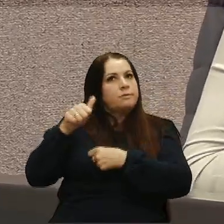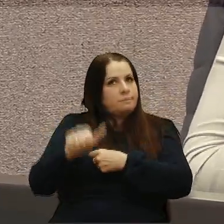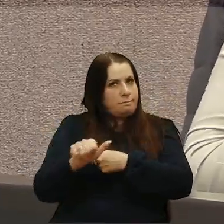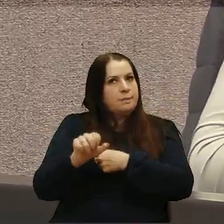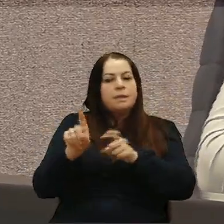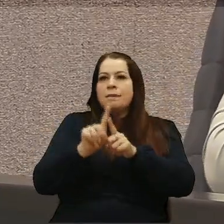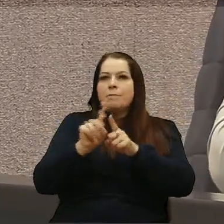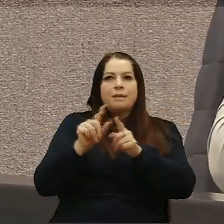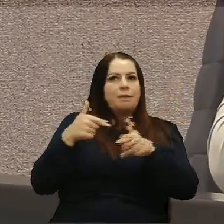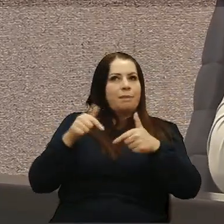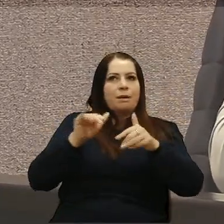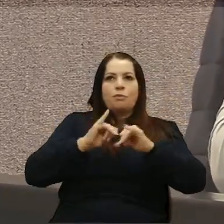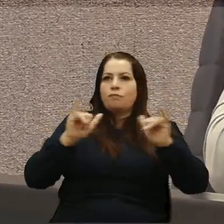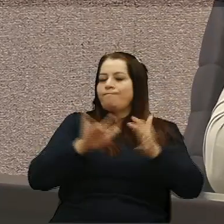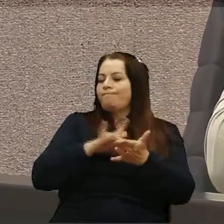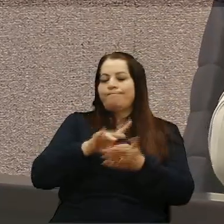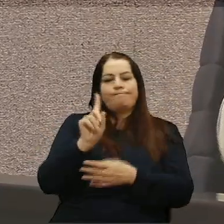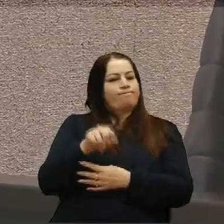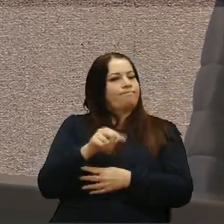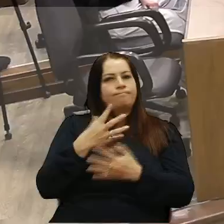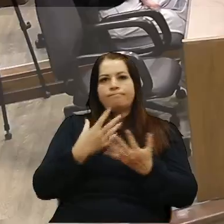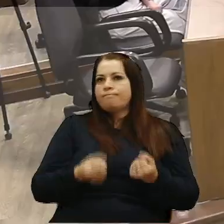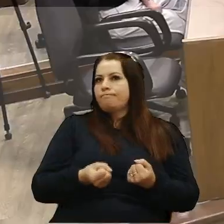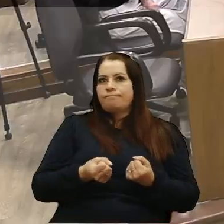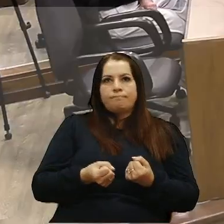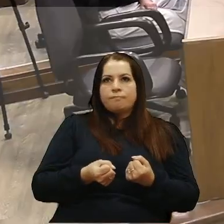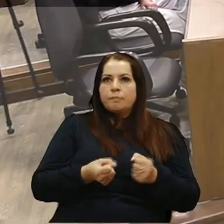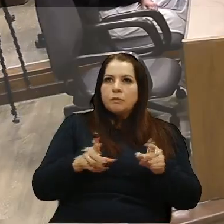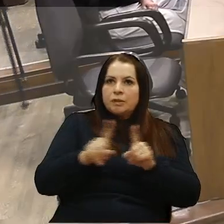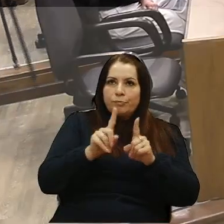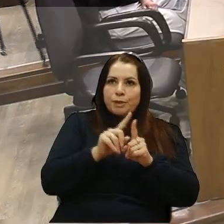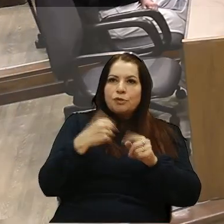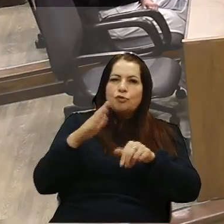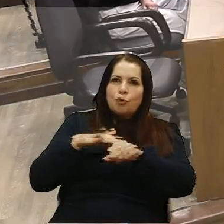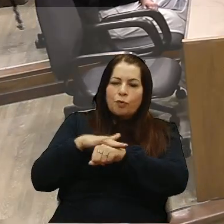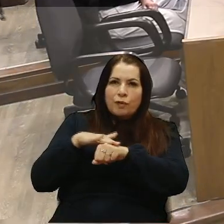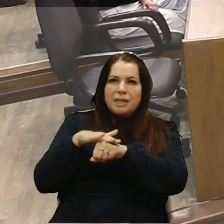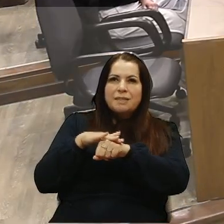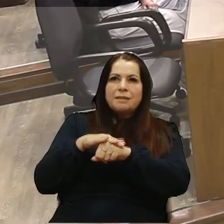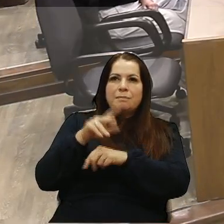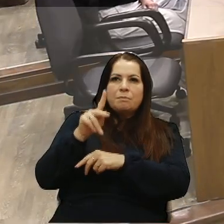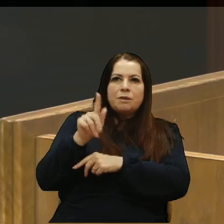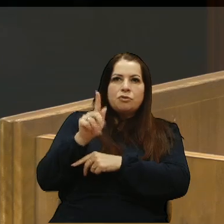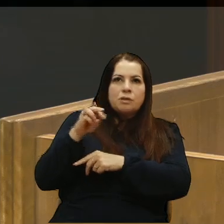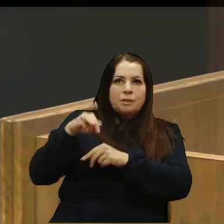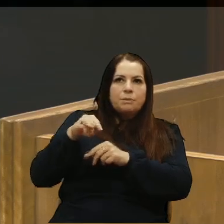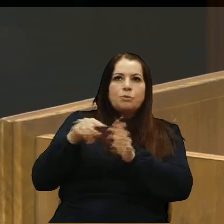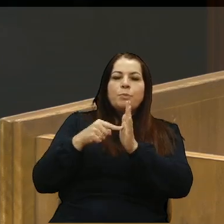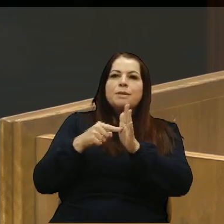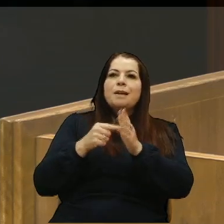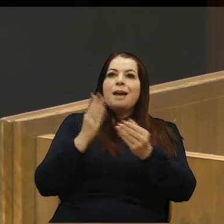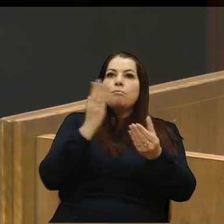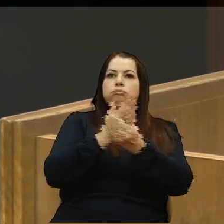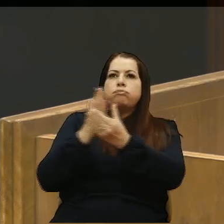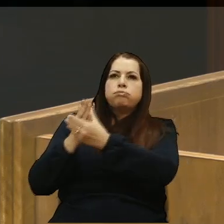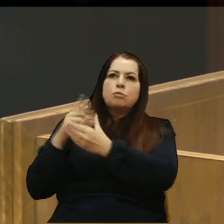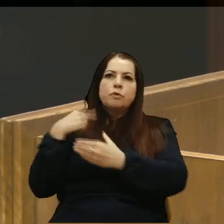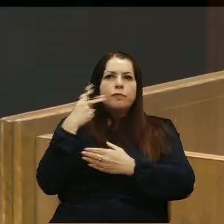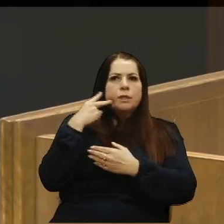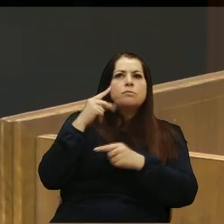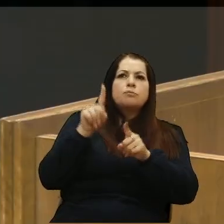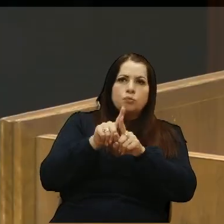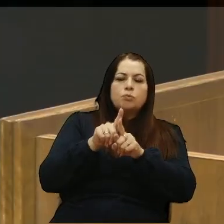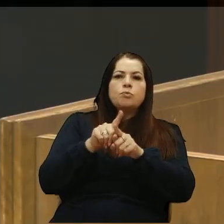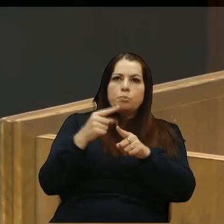Trabalhar com fake news aí não é admissível. E eu acho que nós temos, já conversei com a PGM para começar a entrar com ações, e nós, vereadores, temos que entrar com